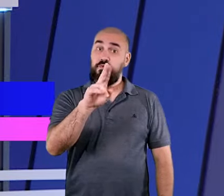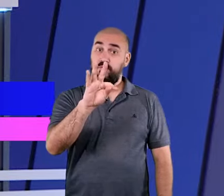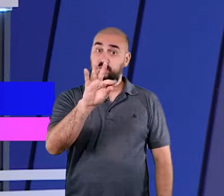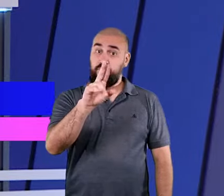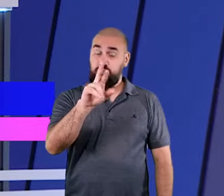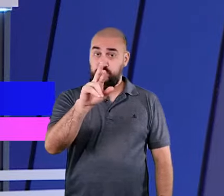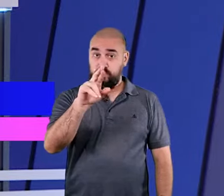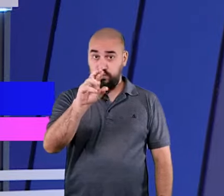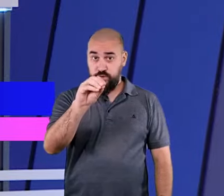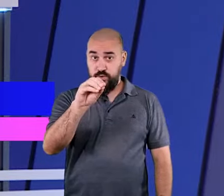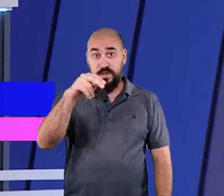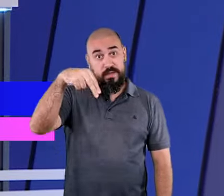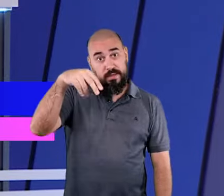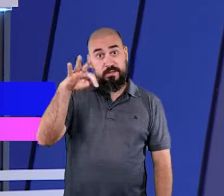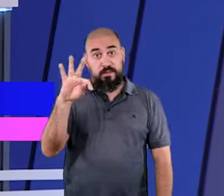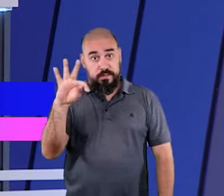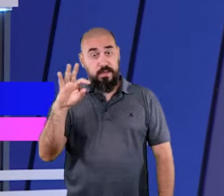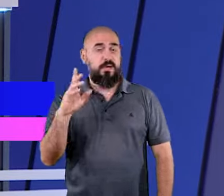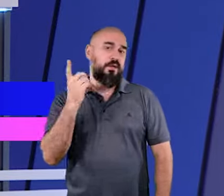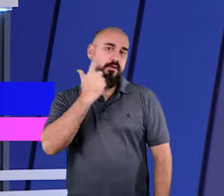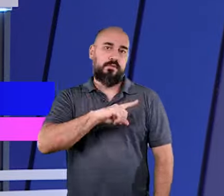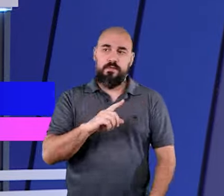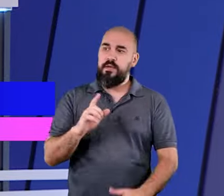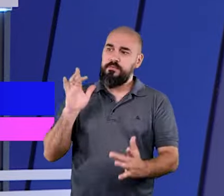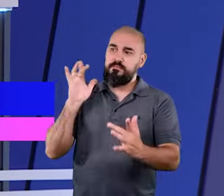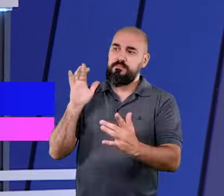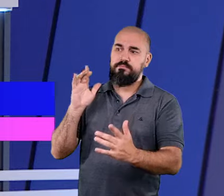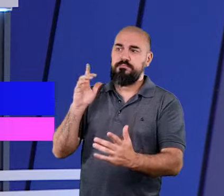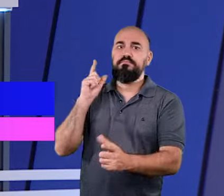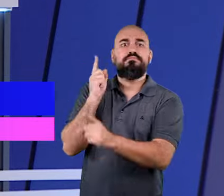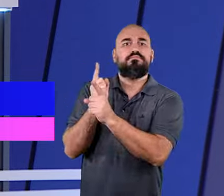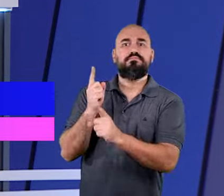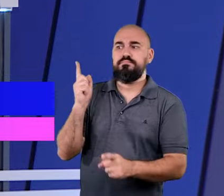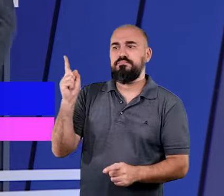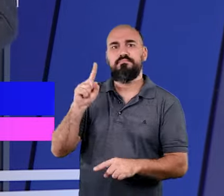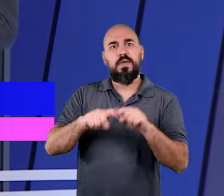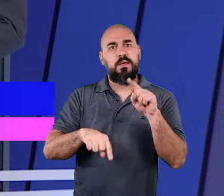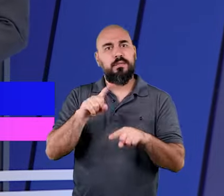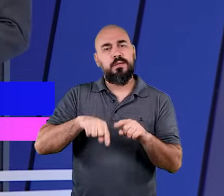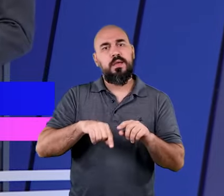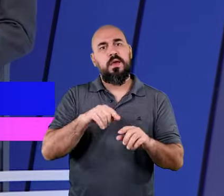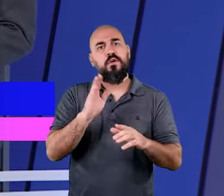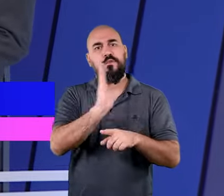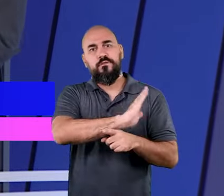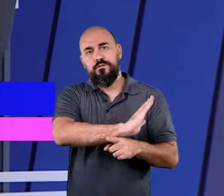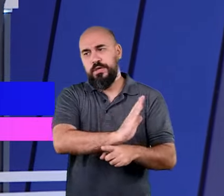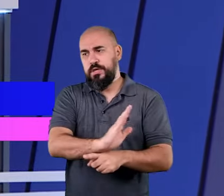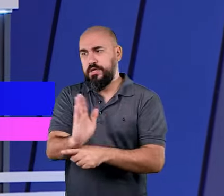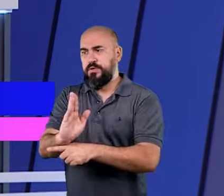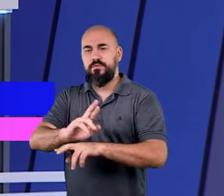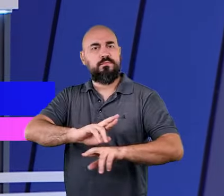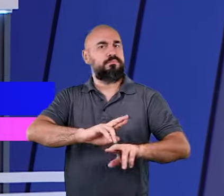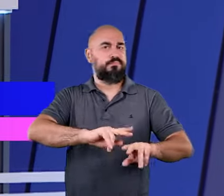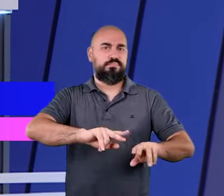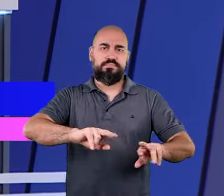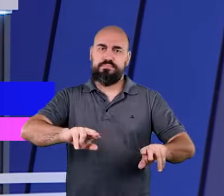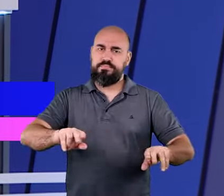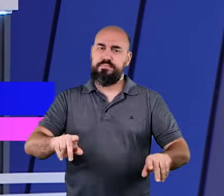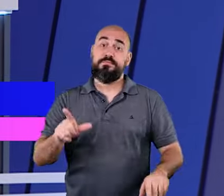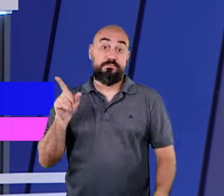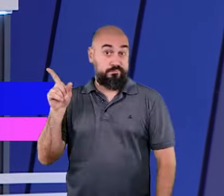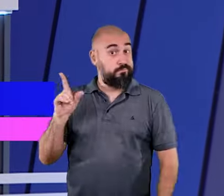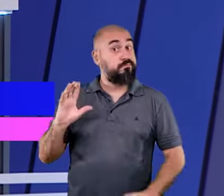e você terá acesso a muitos materiais que nós temos aqui à sua disposição dentro